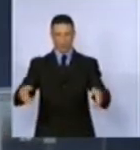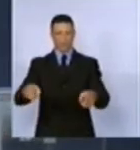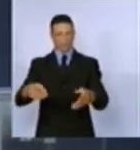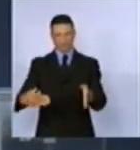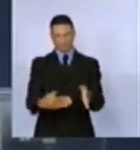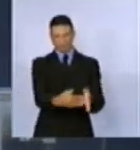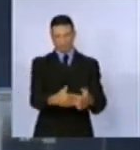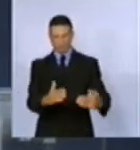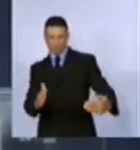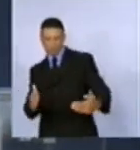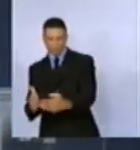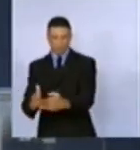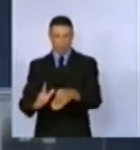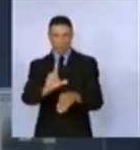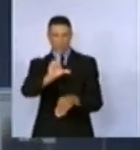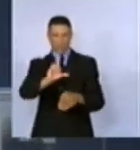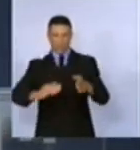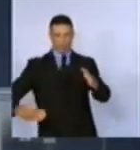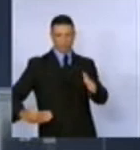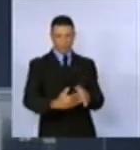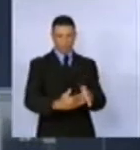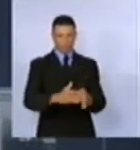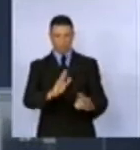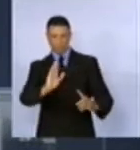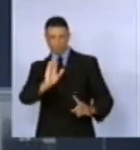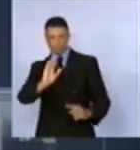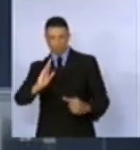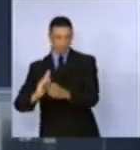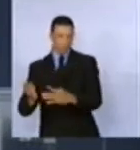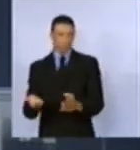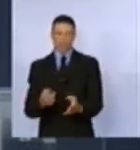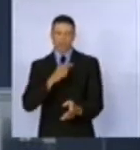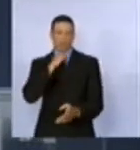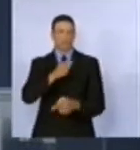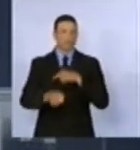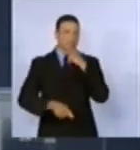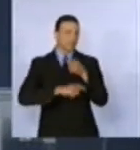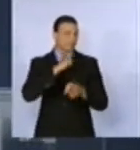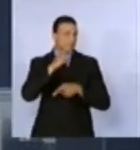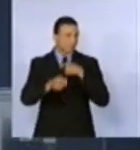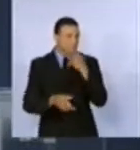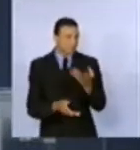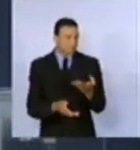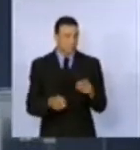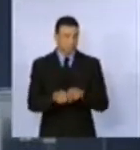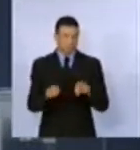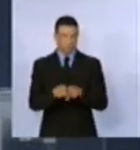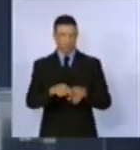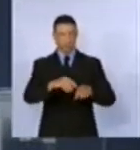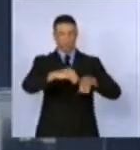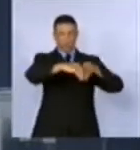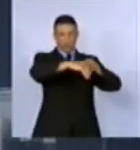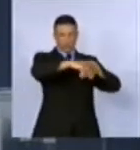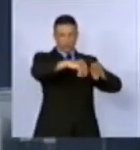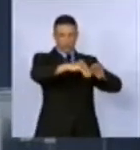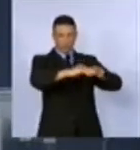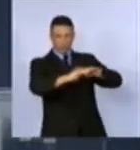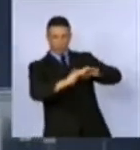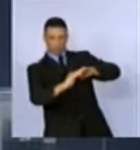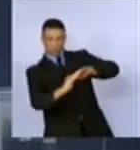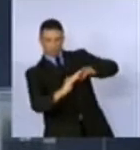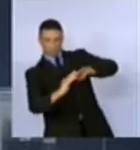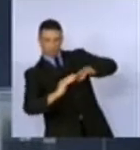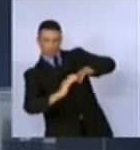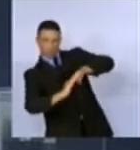inclusive para introdução de novas variedades de câmera a gente tem a questão da declividade também limitando um pouco